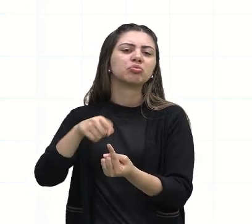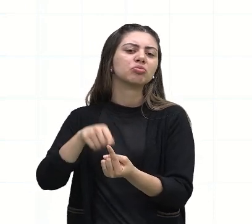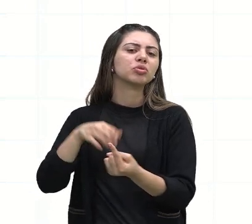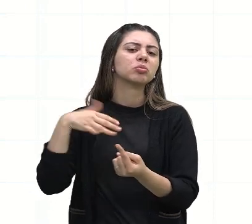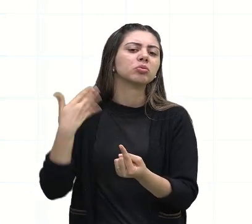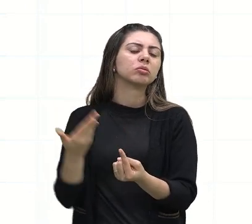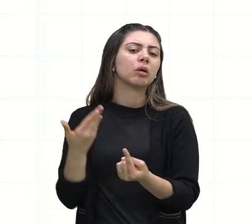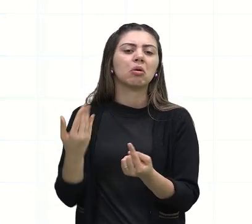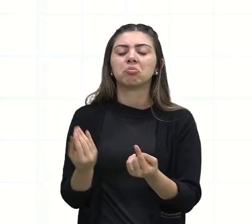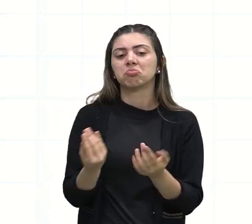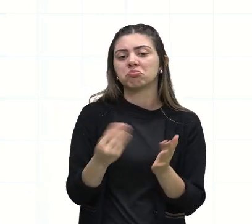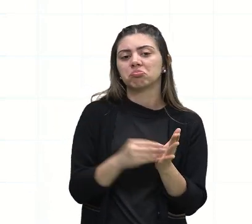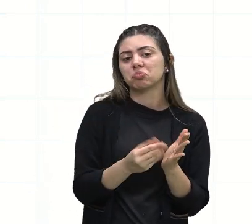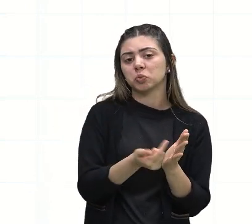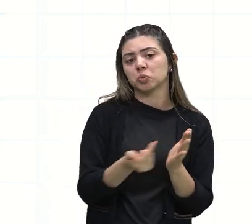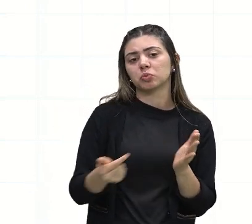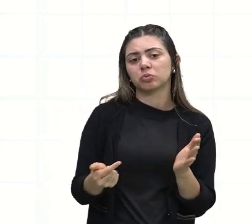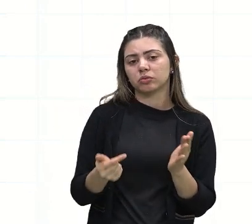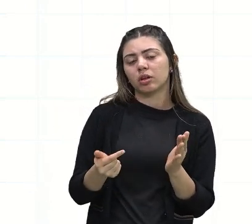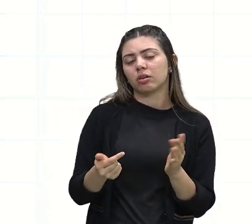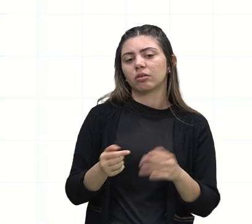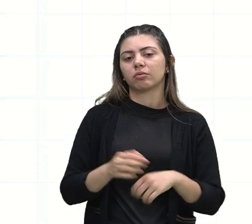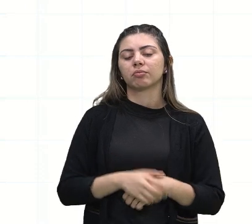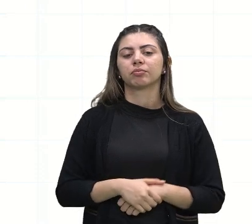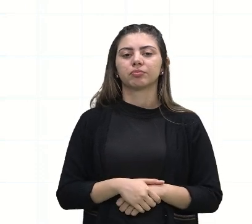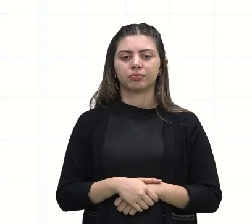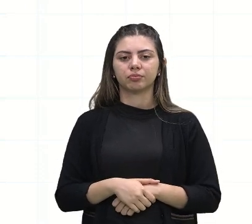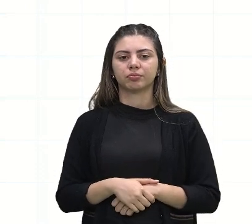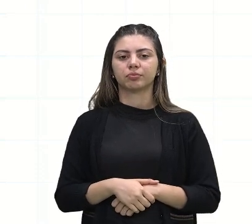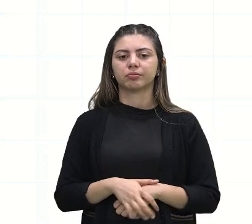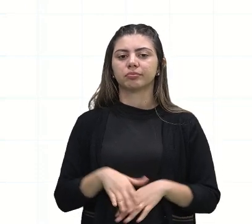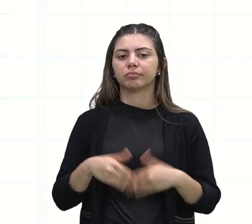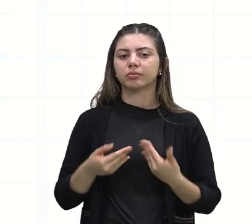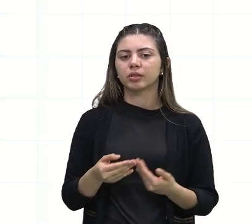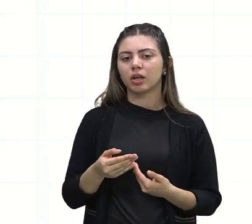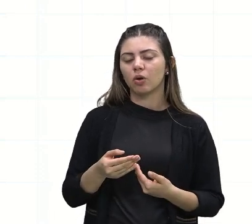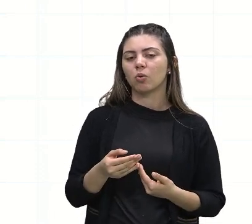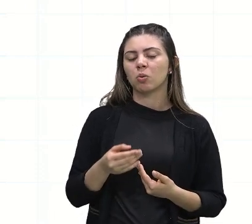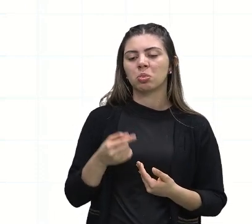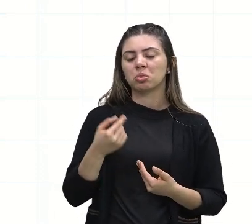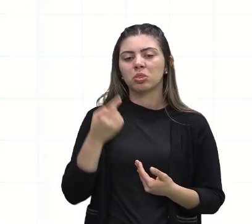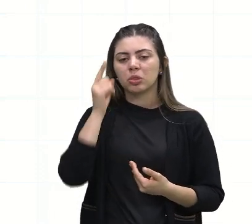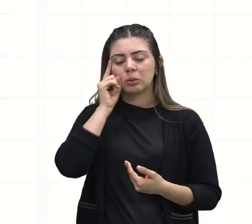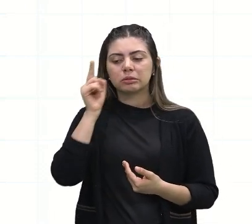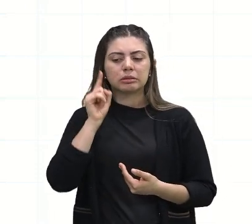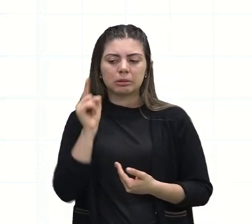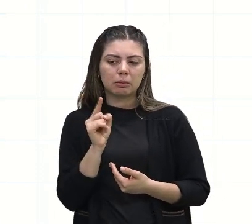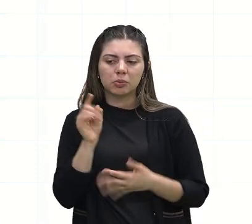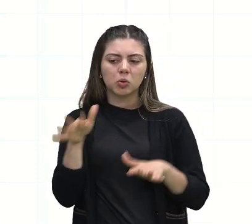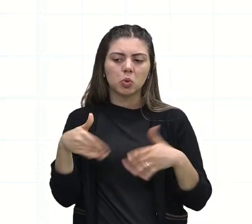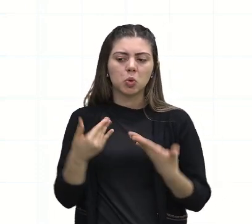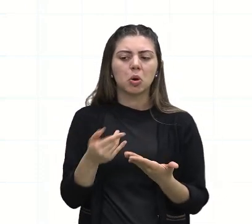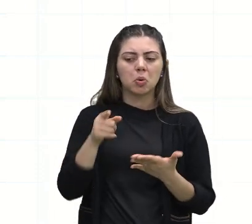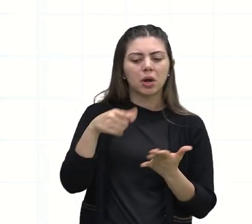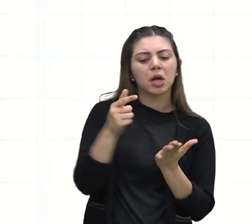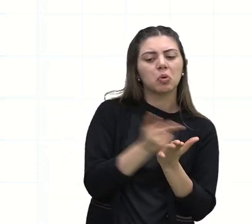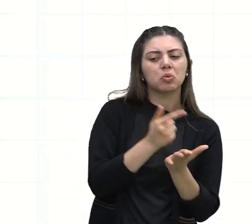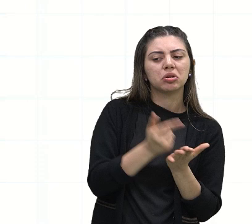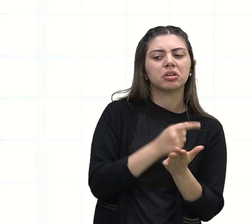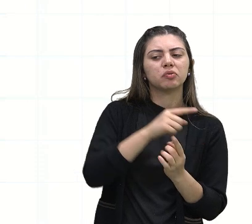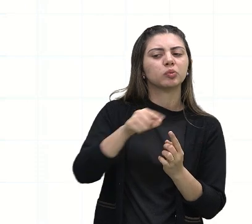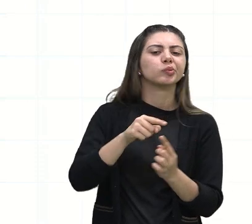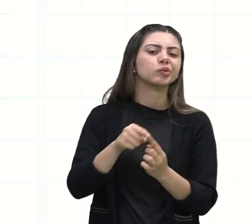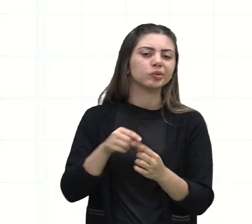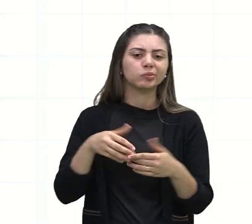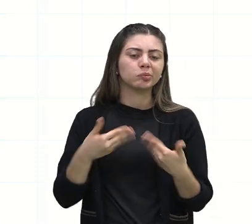traz no seu contexto, né? Na sua organização. Então, eu estou indefinindo esse